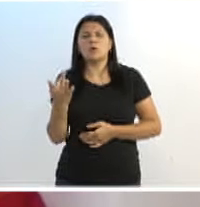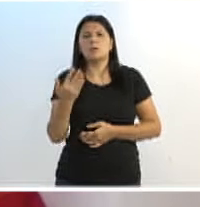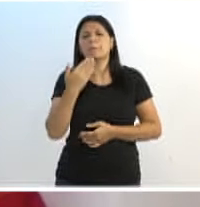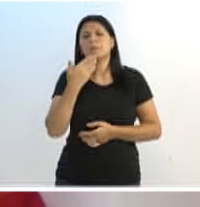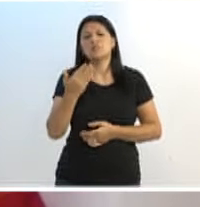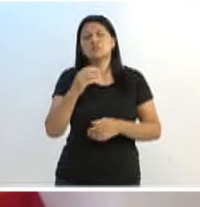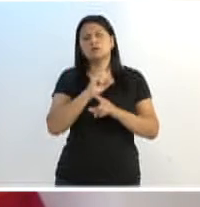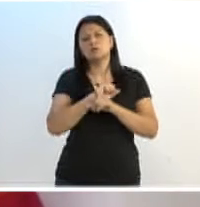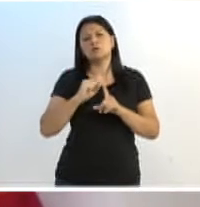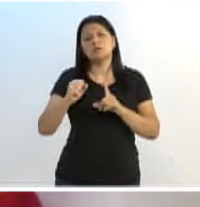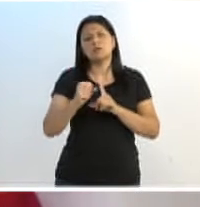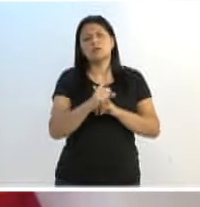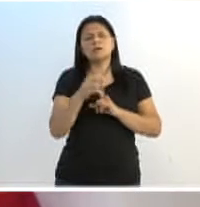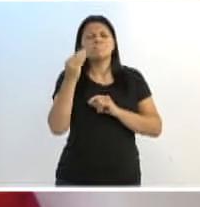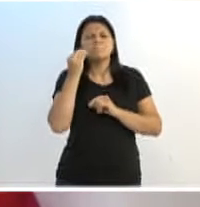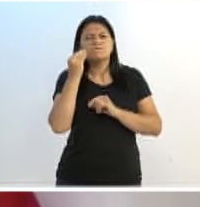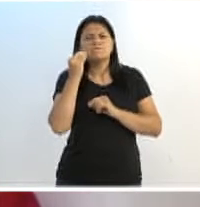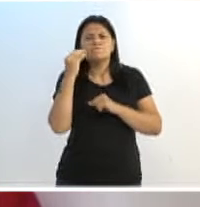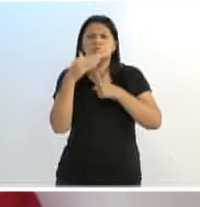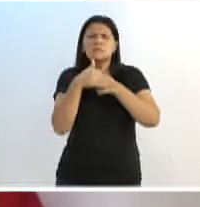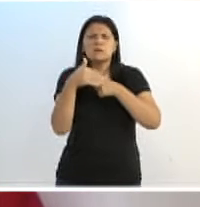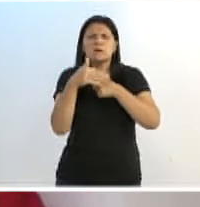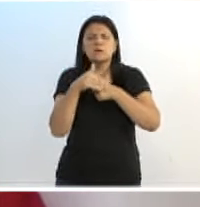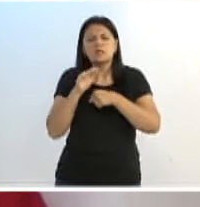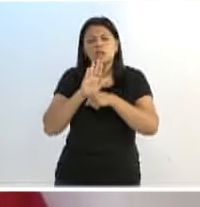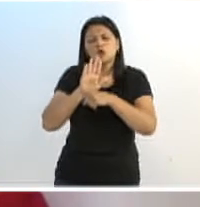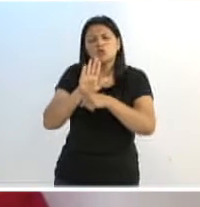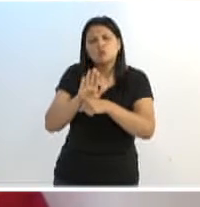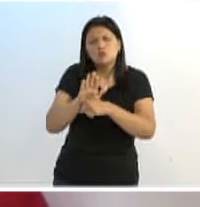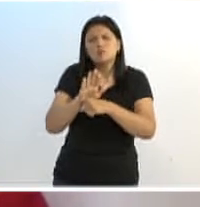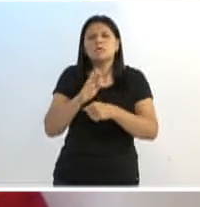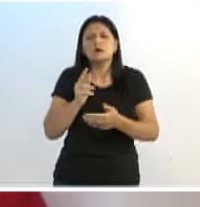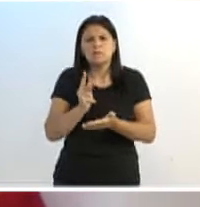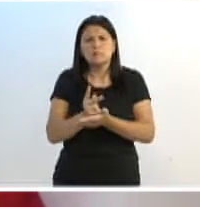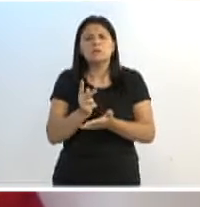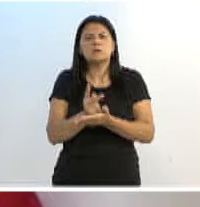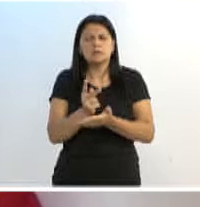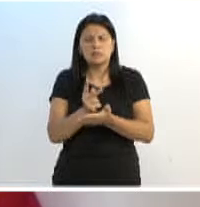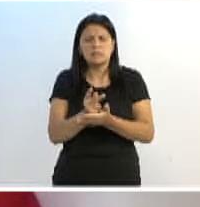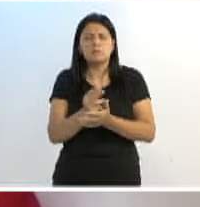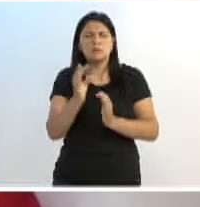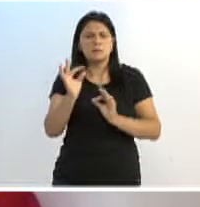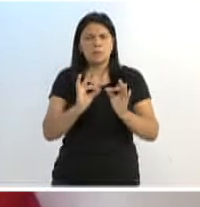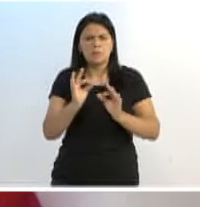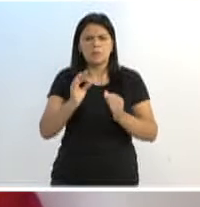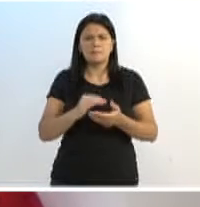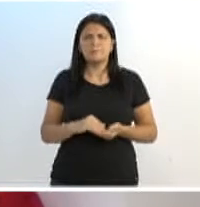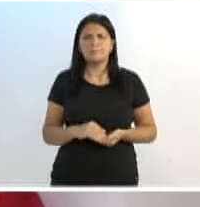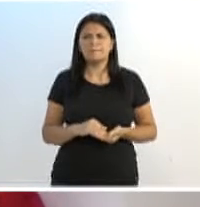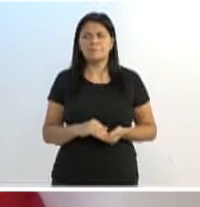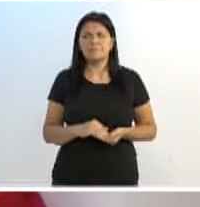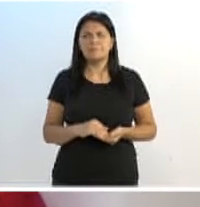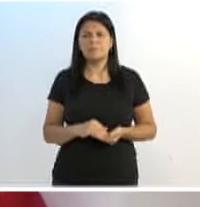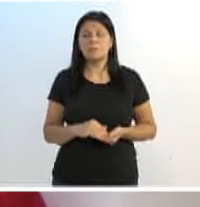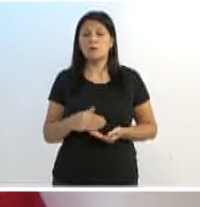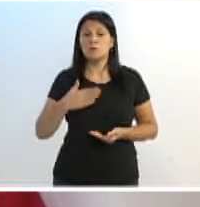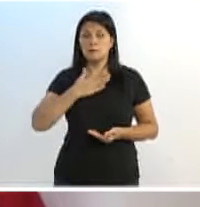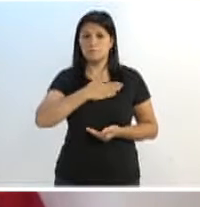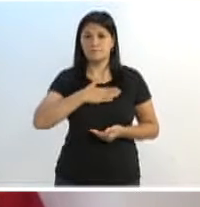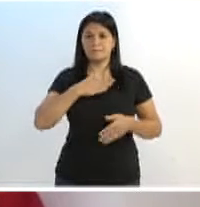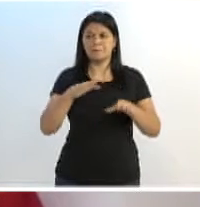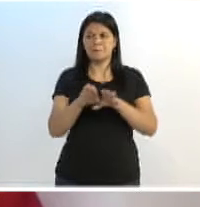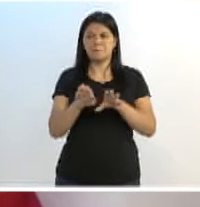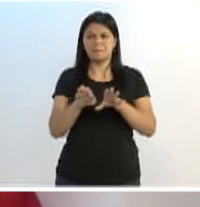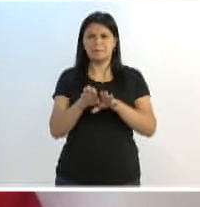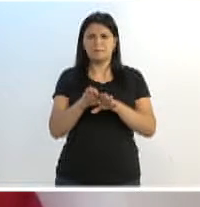tenta atender com bastante carinho, com bastante entrega, com bastante organização. Eu gostaria de aproveitar também essa